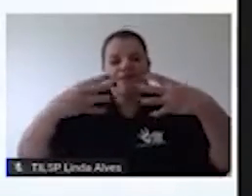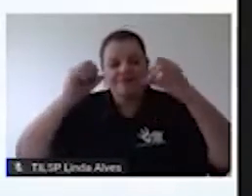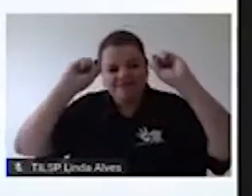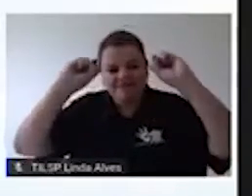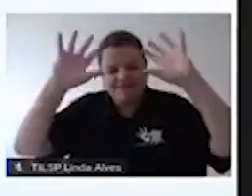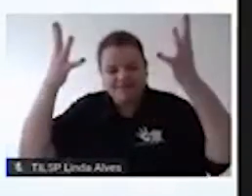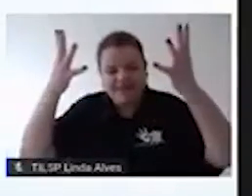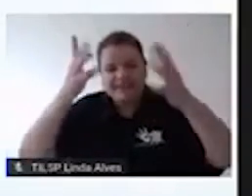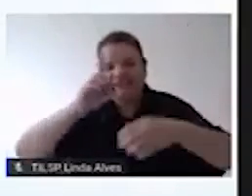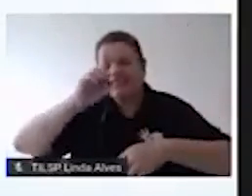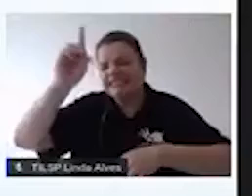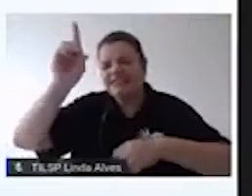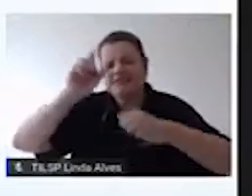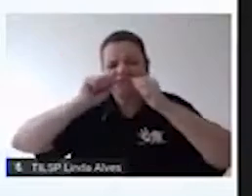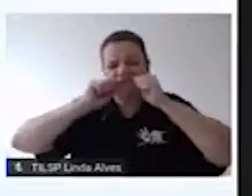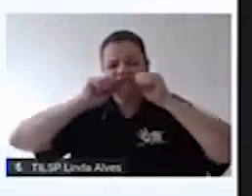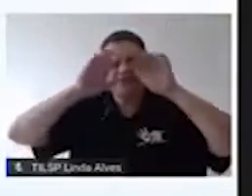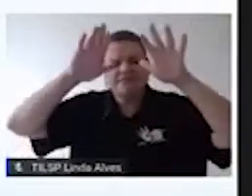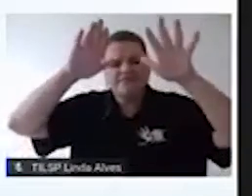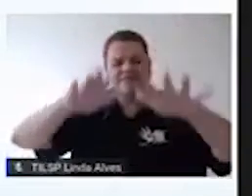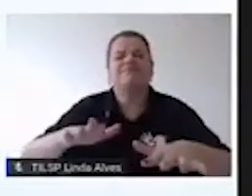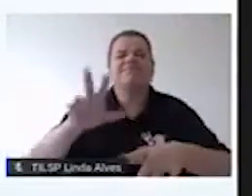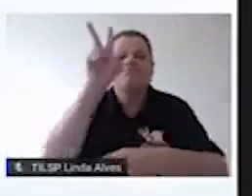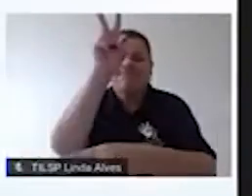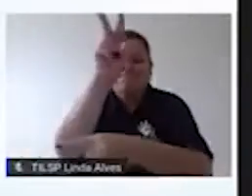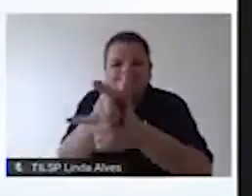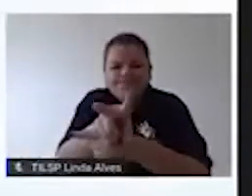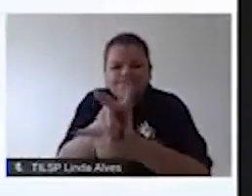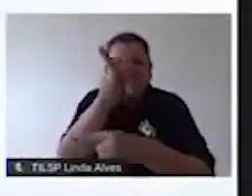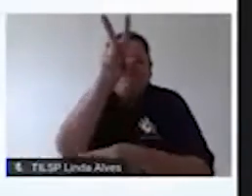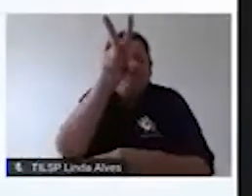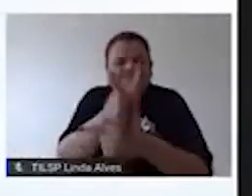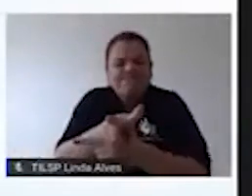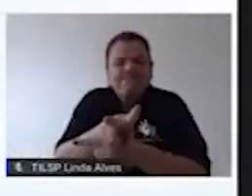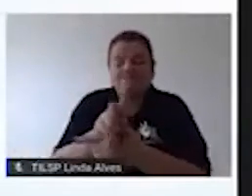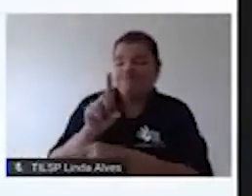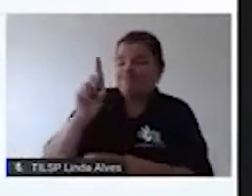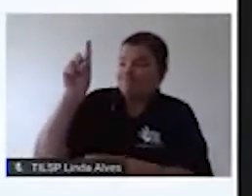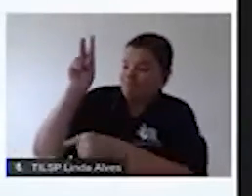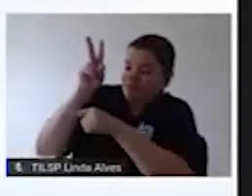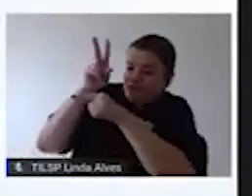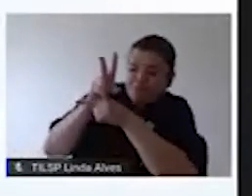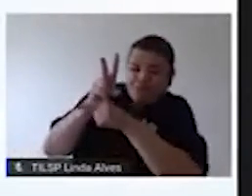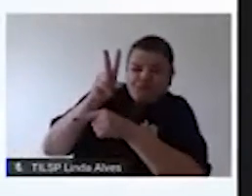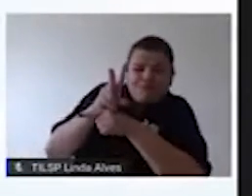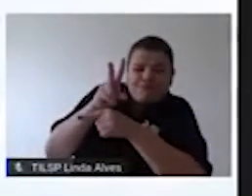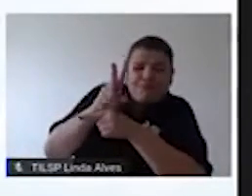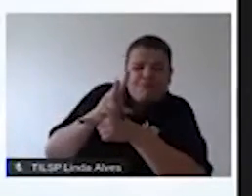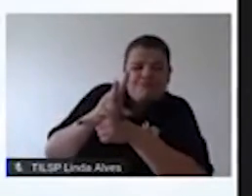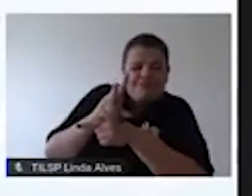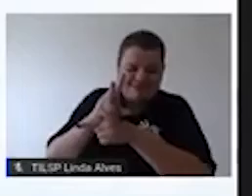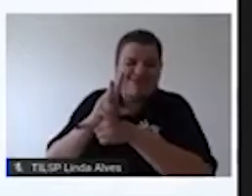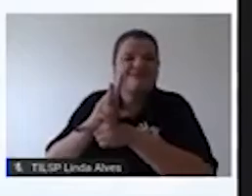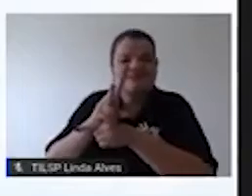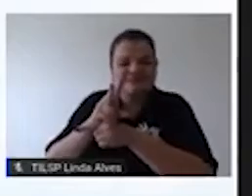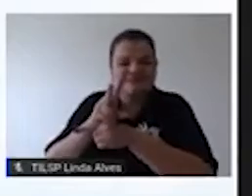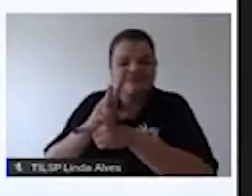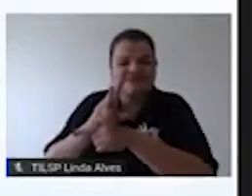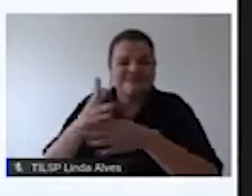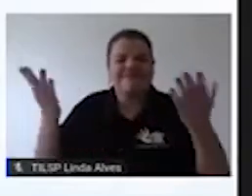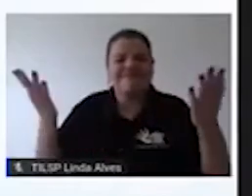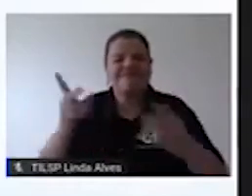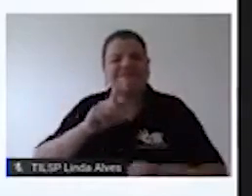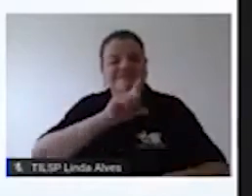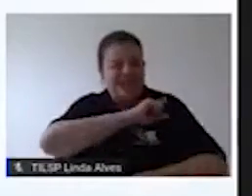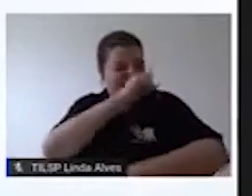que Deus possa, né, cobrir todos vocês com a proteção, né, que a gente tem que ter, e